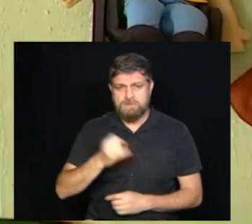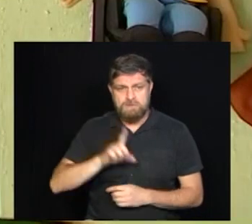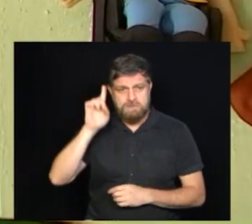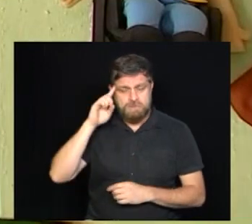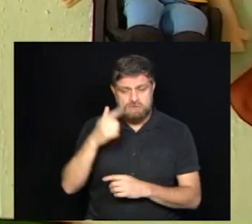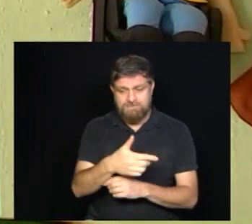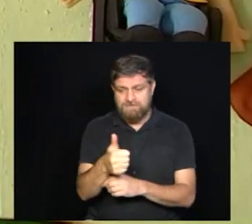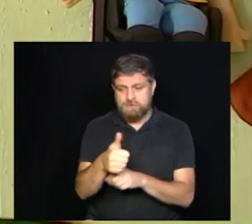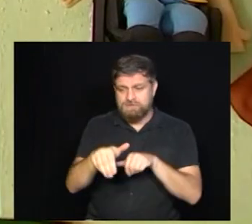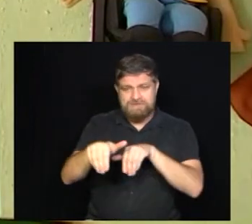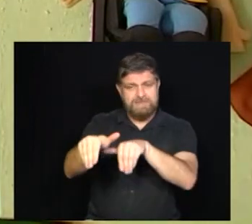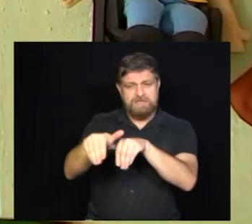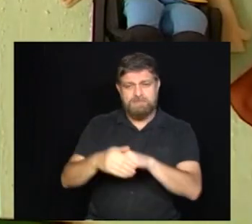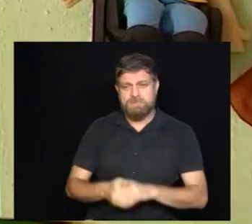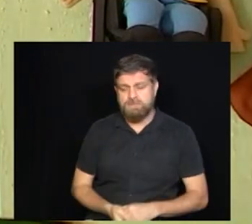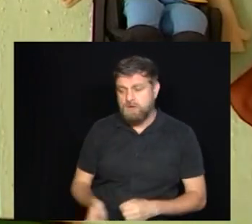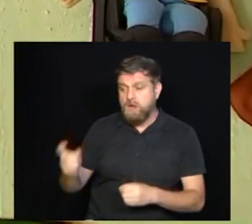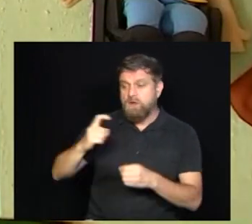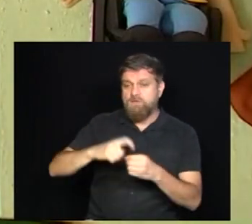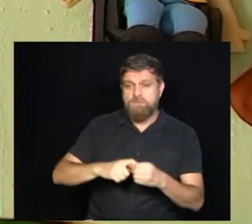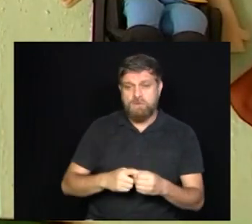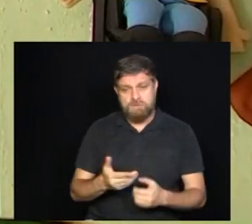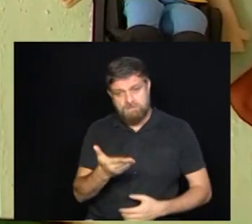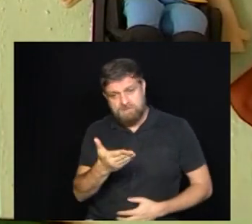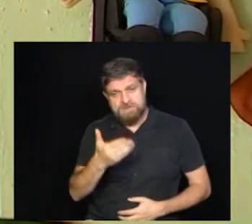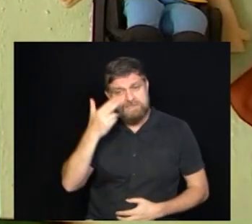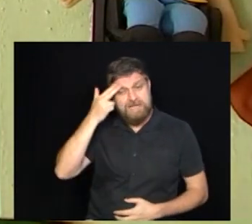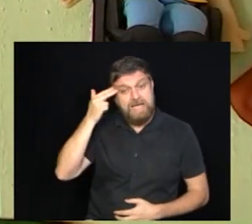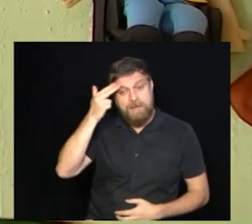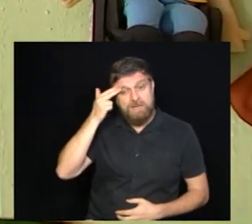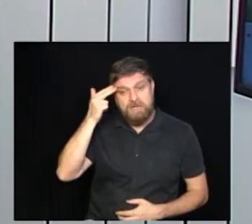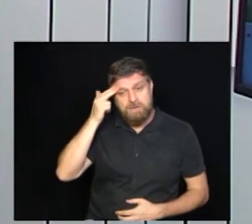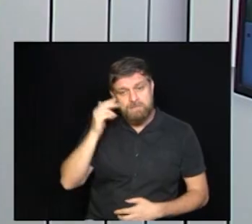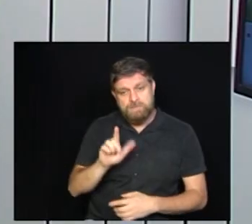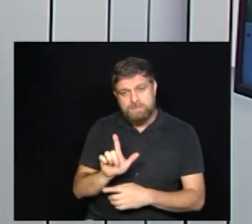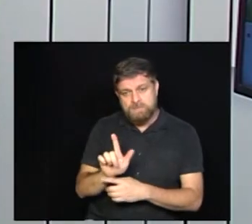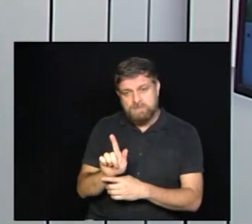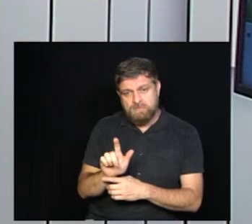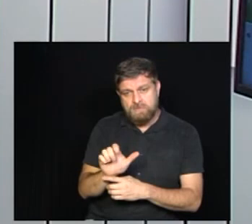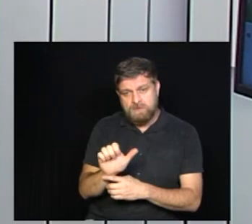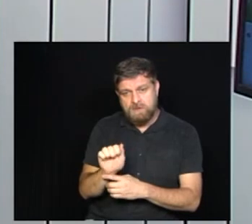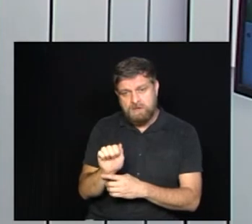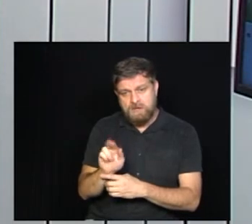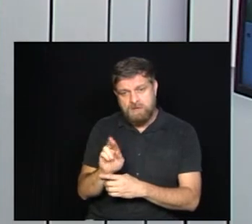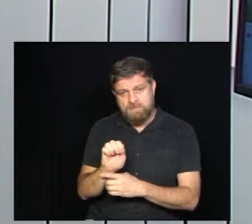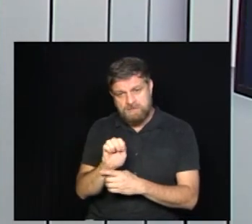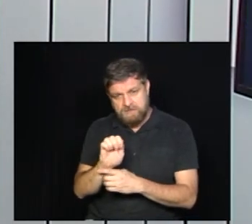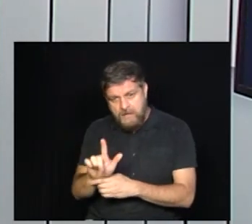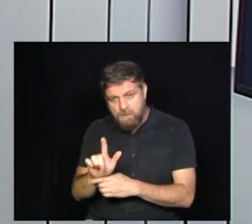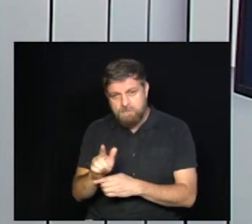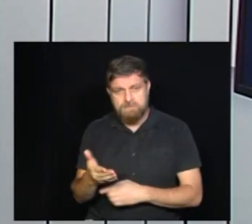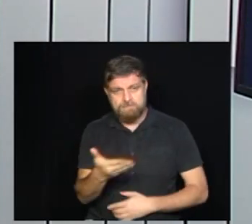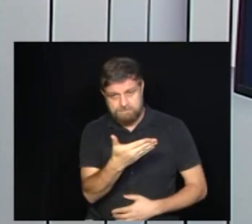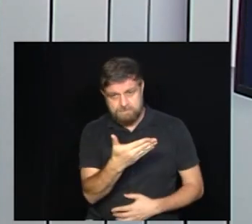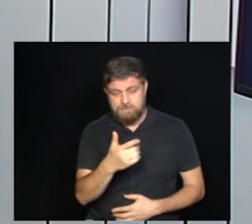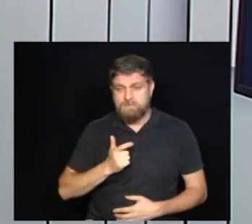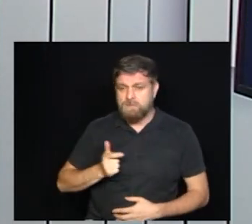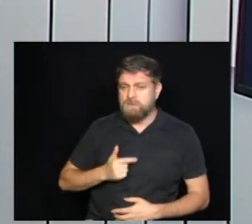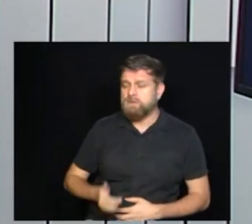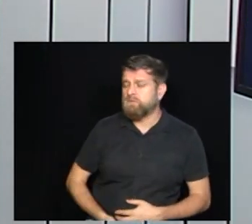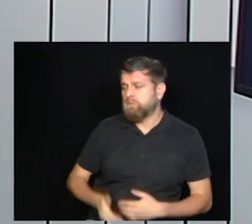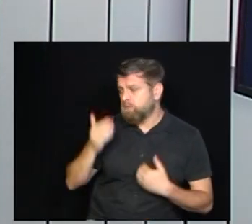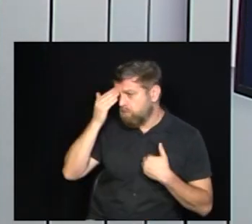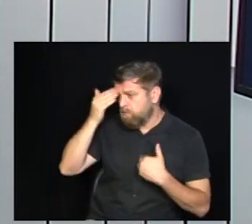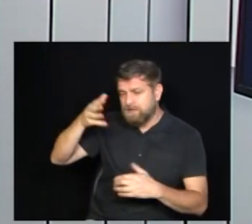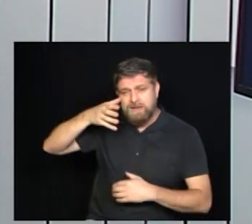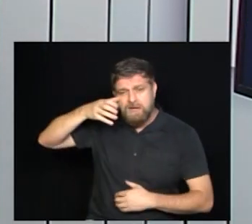21 de setembro. Eu volto com você aí no estúdio, Gabriel Castro. Sem sombra de dúvidas, muito obrigado, André Aranha.